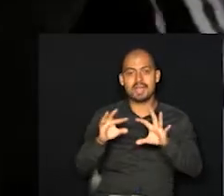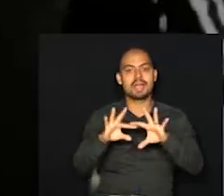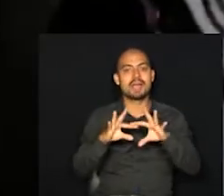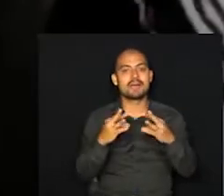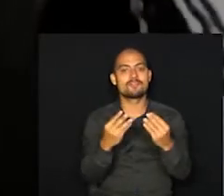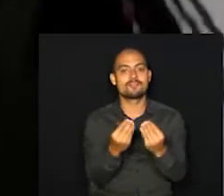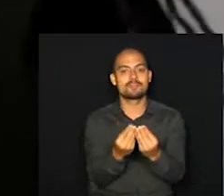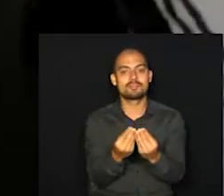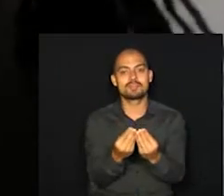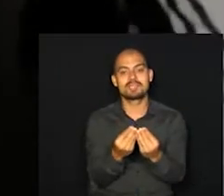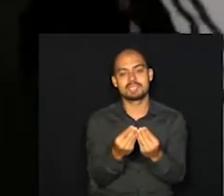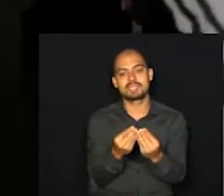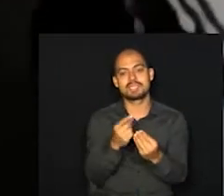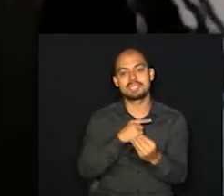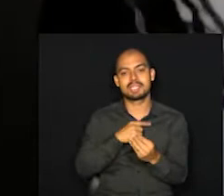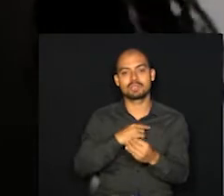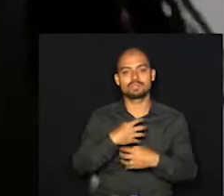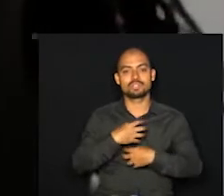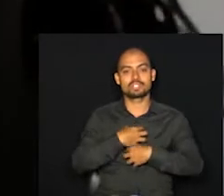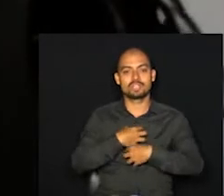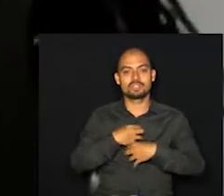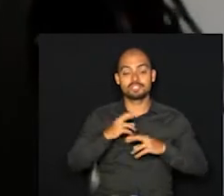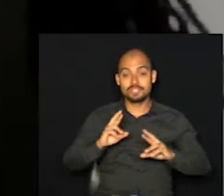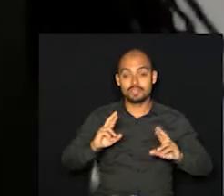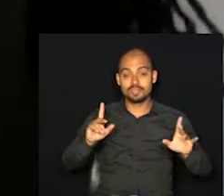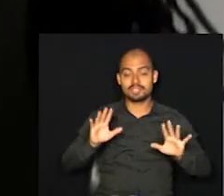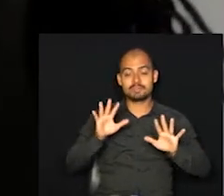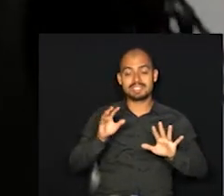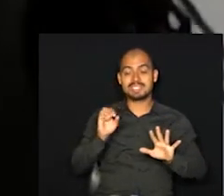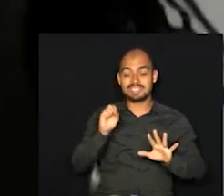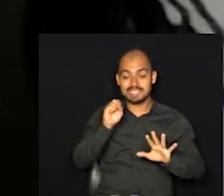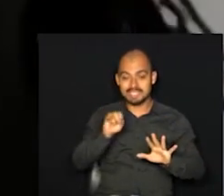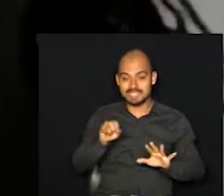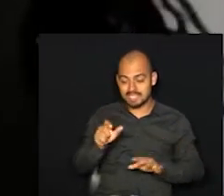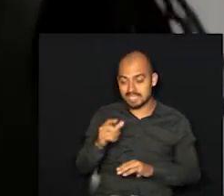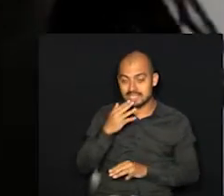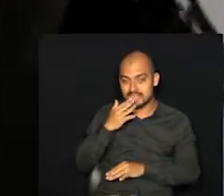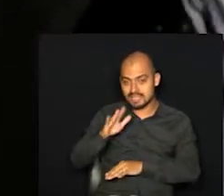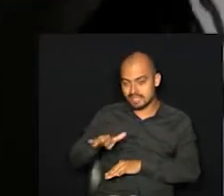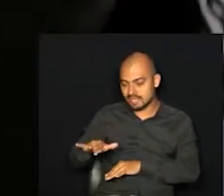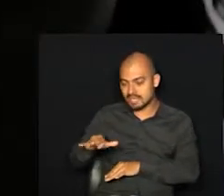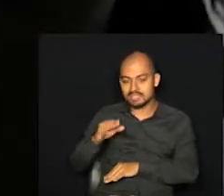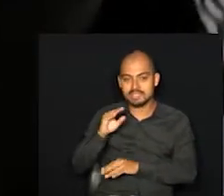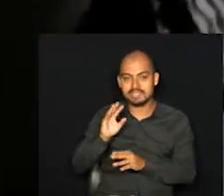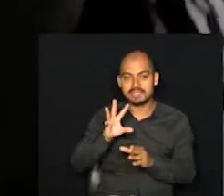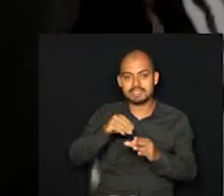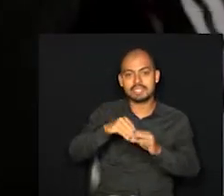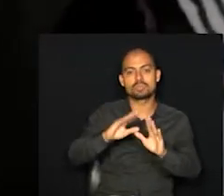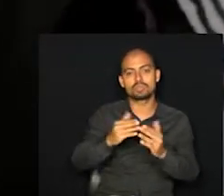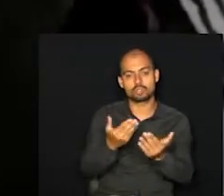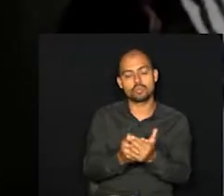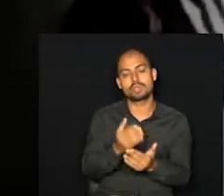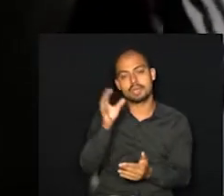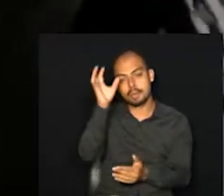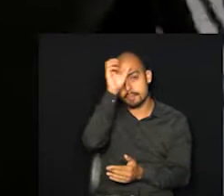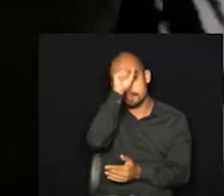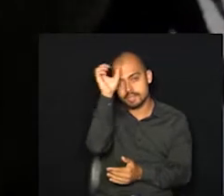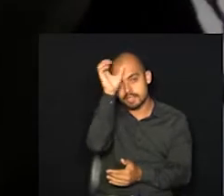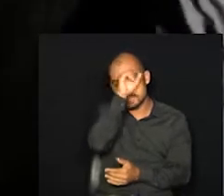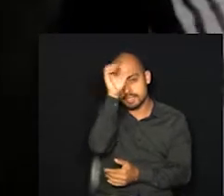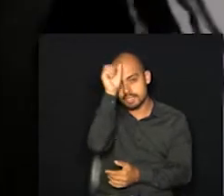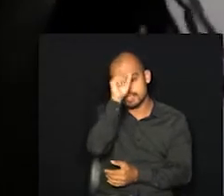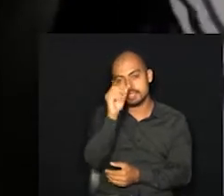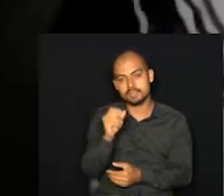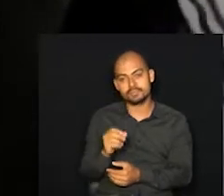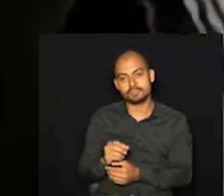criação diferente. Mas e se ela tivesse a oportunidade de ter esse conteúdo na escola? Olha só o aprendizado que foi só dela